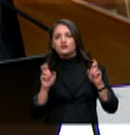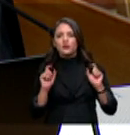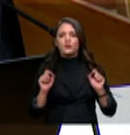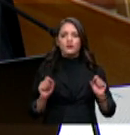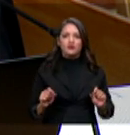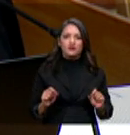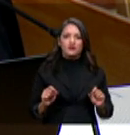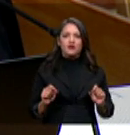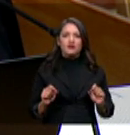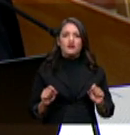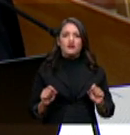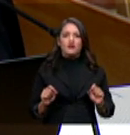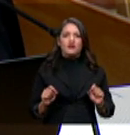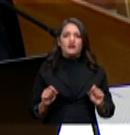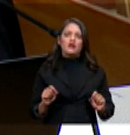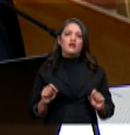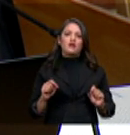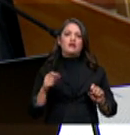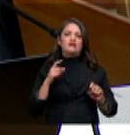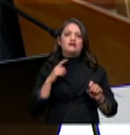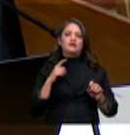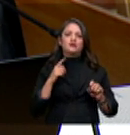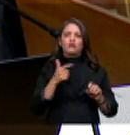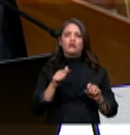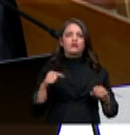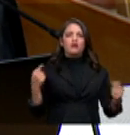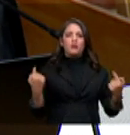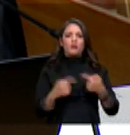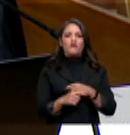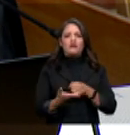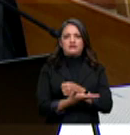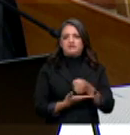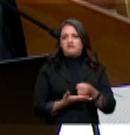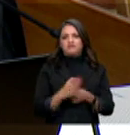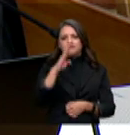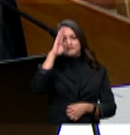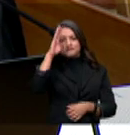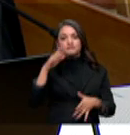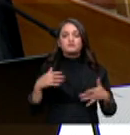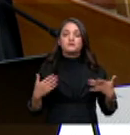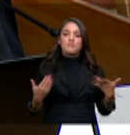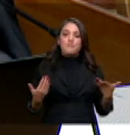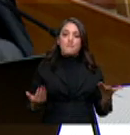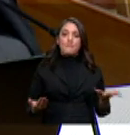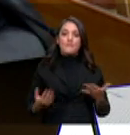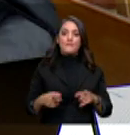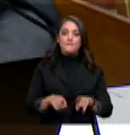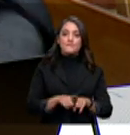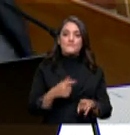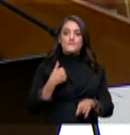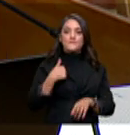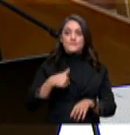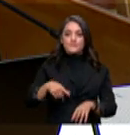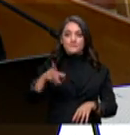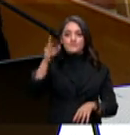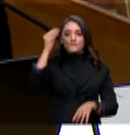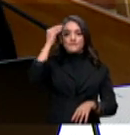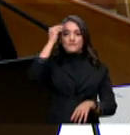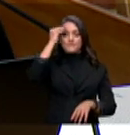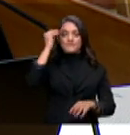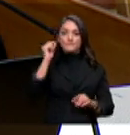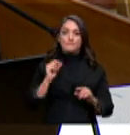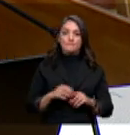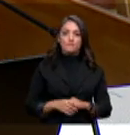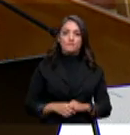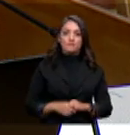é indireta a preceito fundamental. Também, presidente, entendo no caso aqui, pedindo todas as